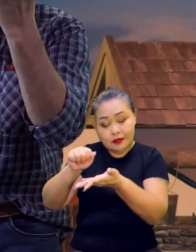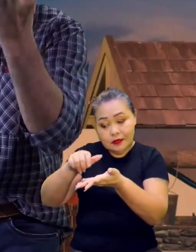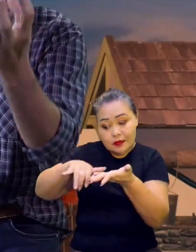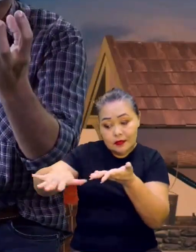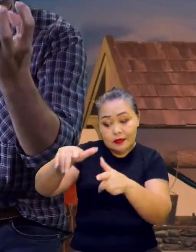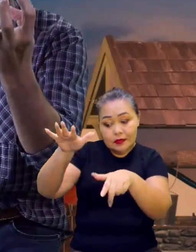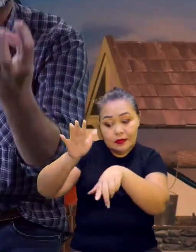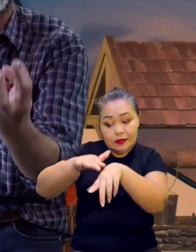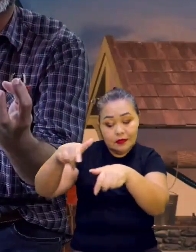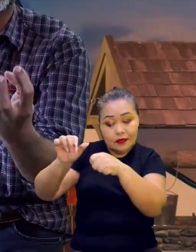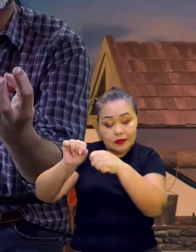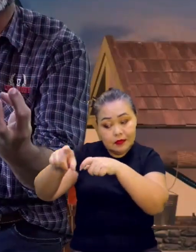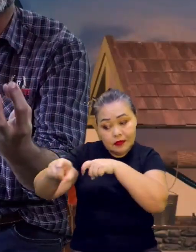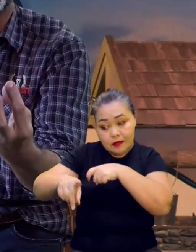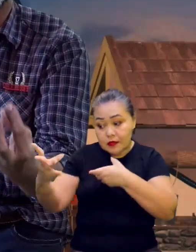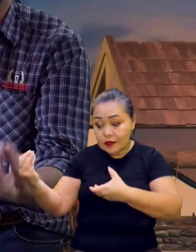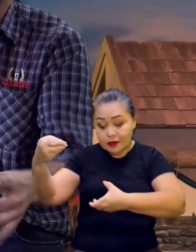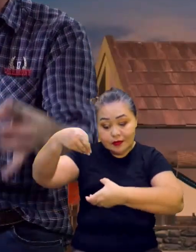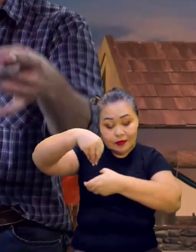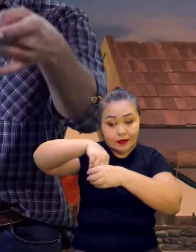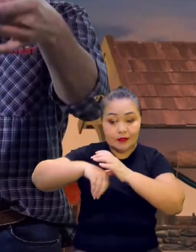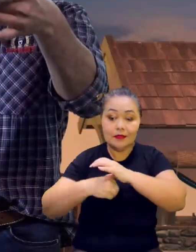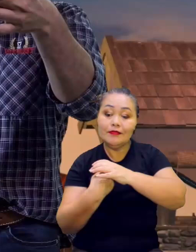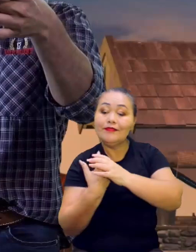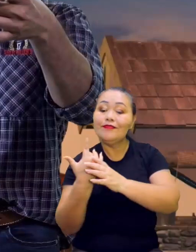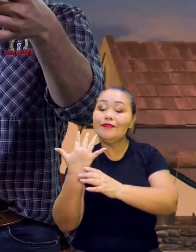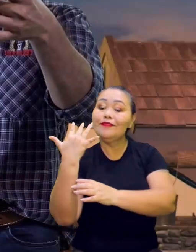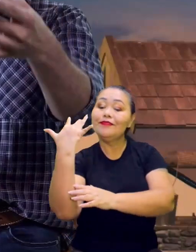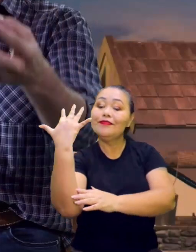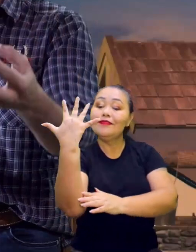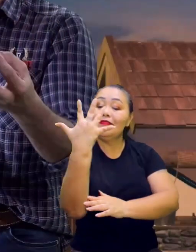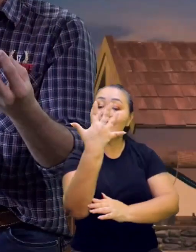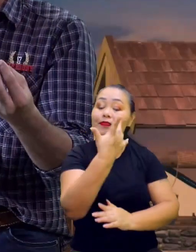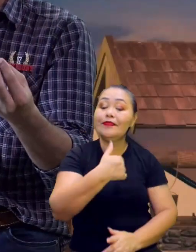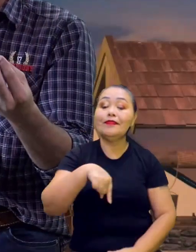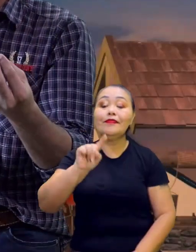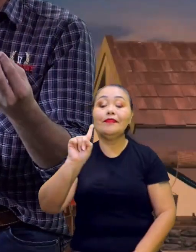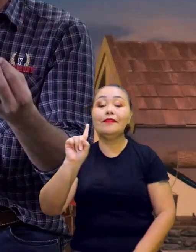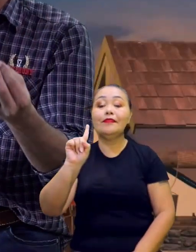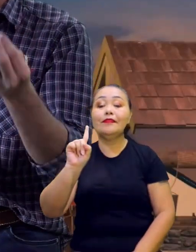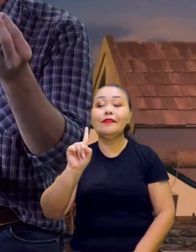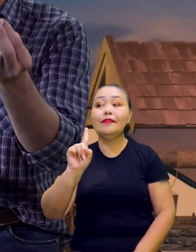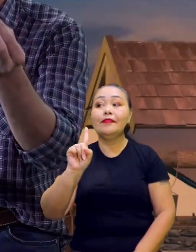agrícola dentro daquela região florestal, de forma a